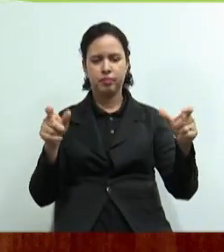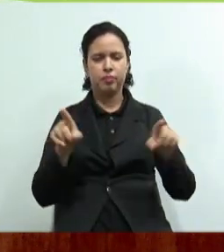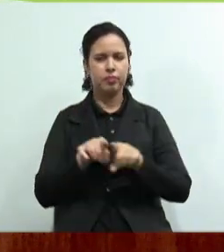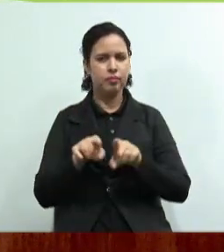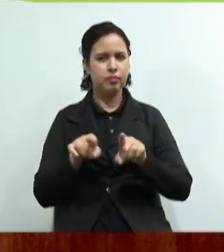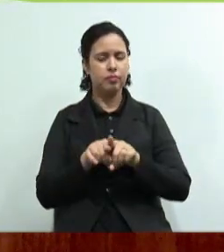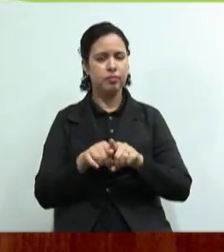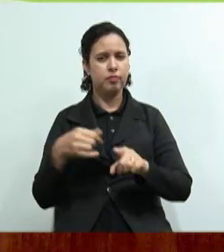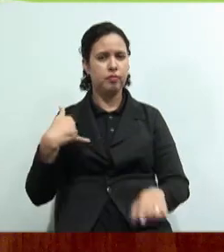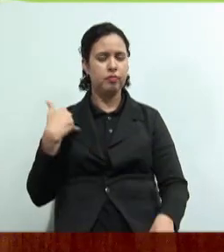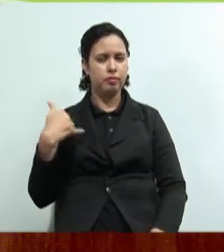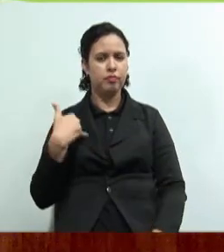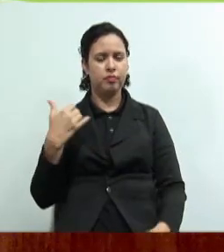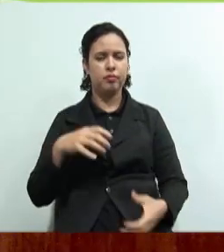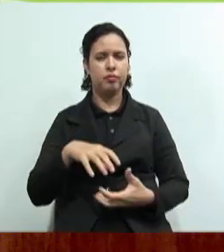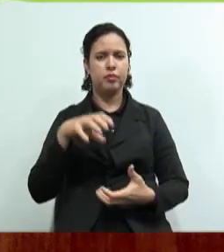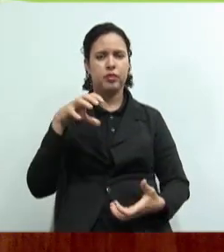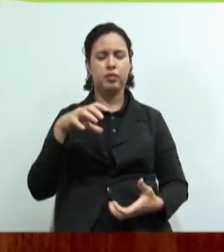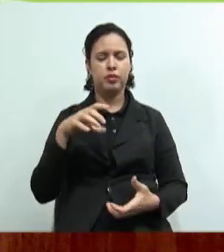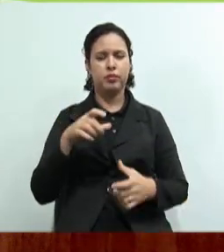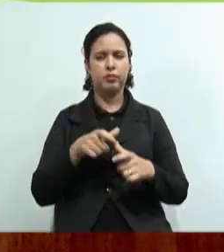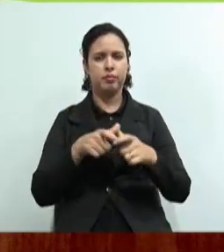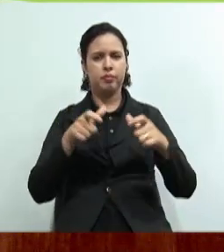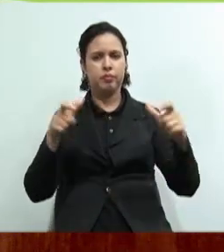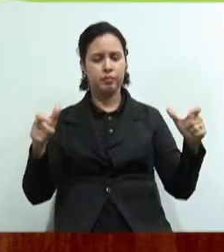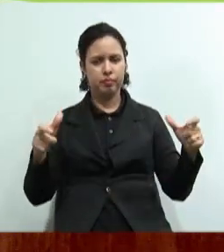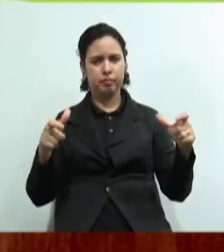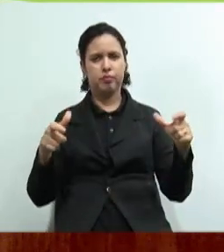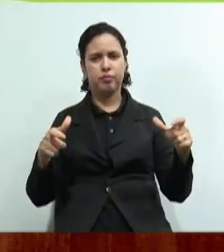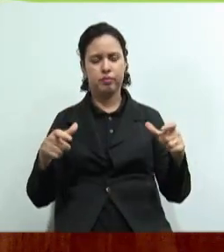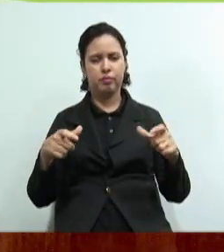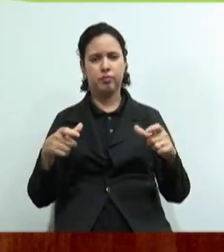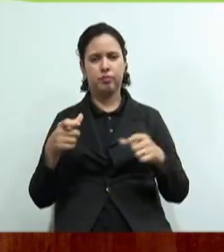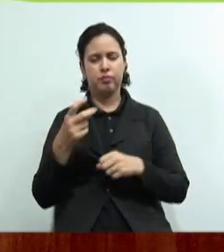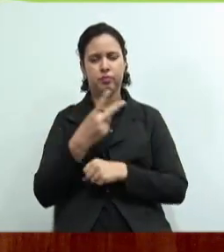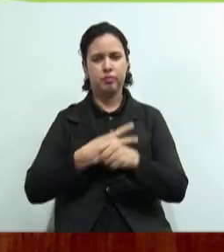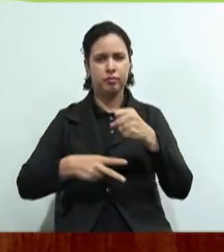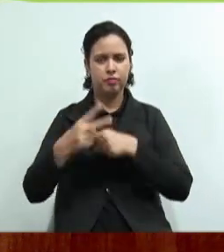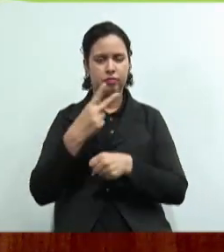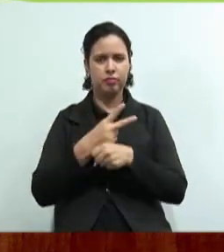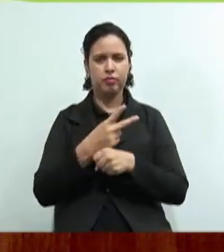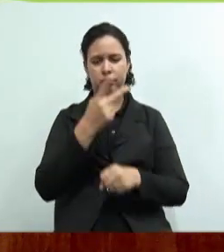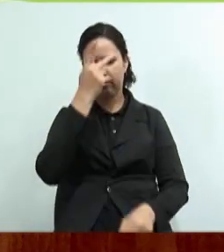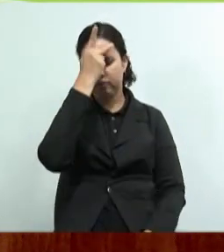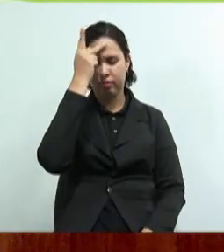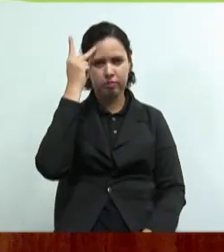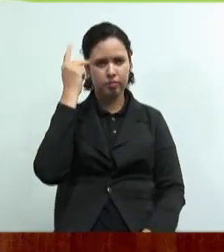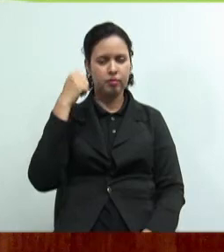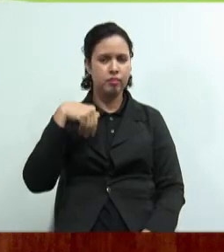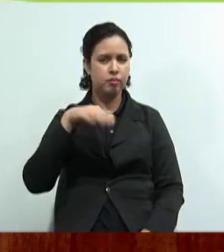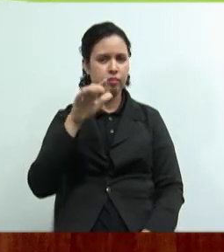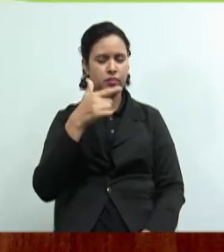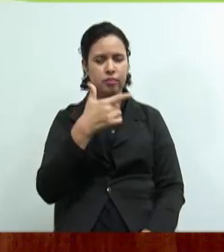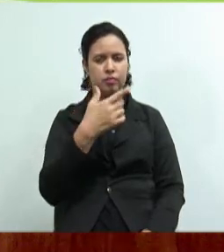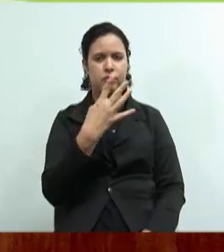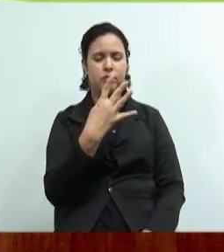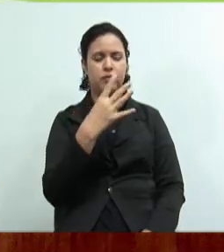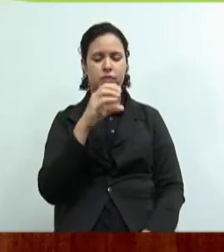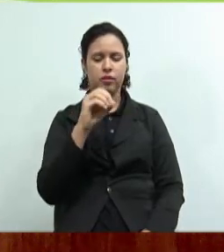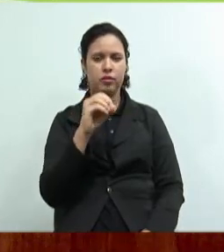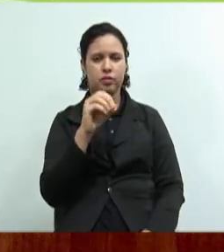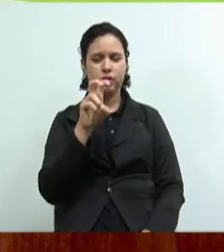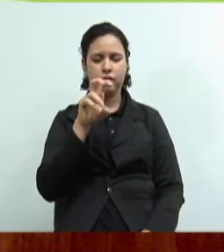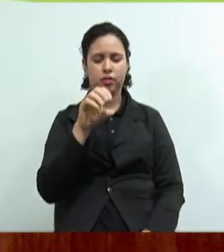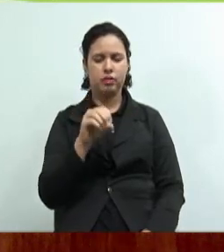idade, que tem um crescimento muito grande nos últimos 2 anos de pessoas com mais de 40, 50 anos que